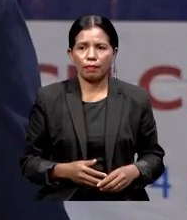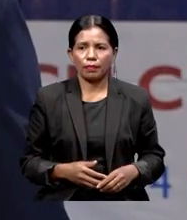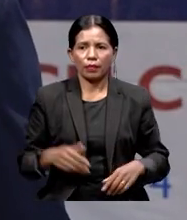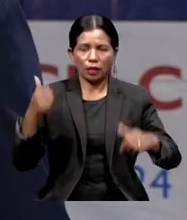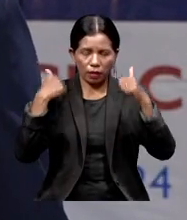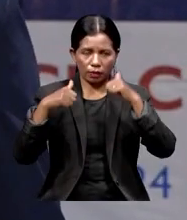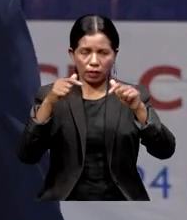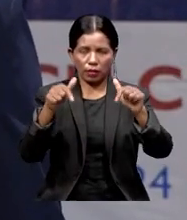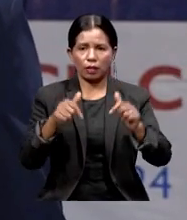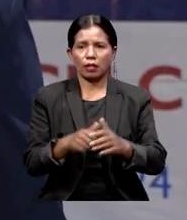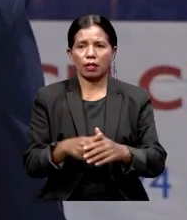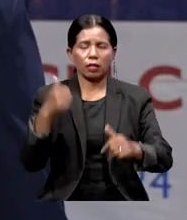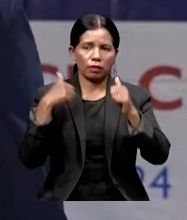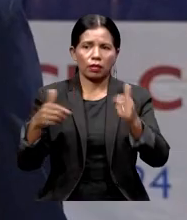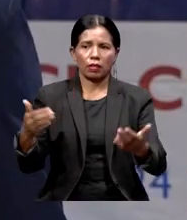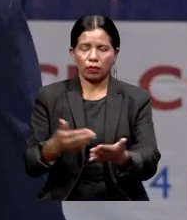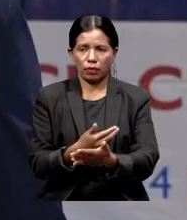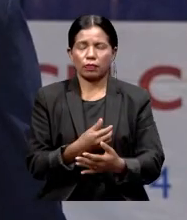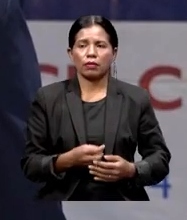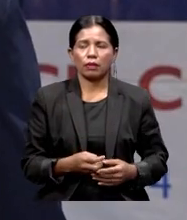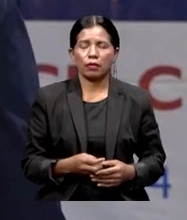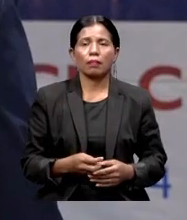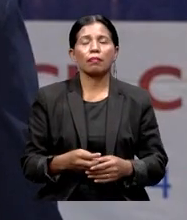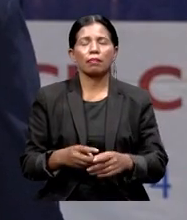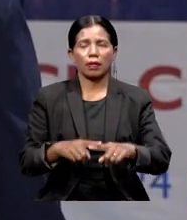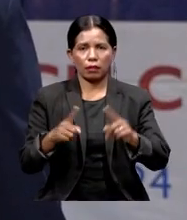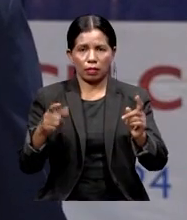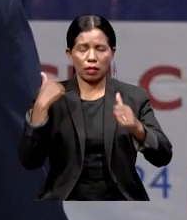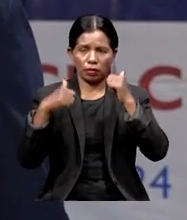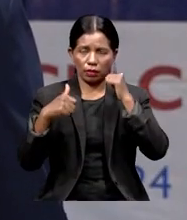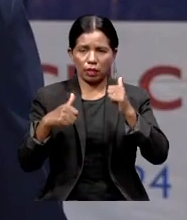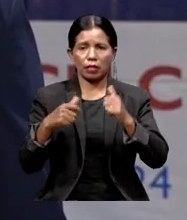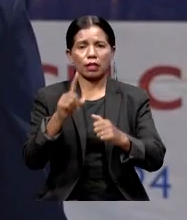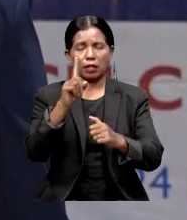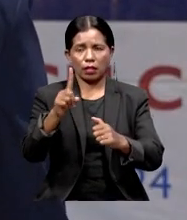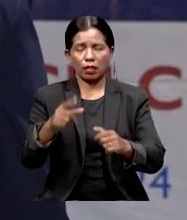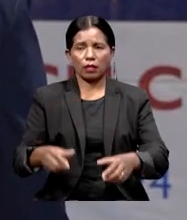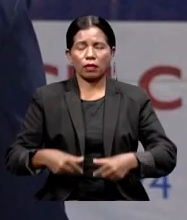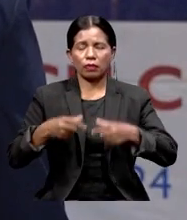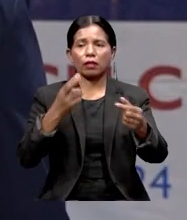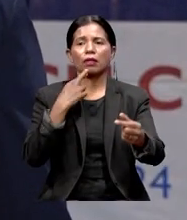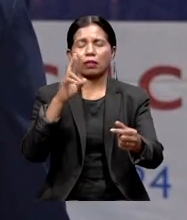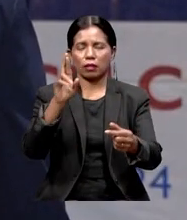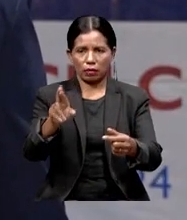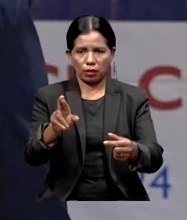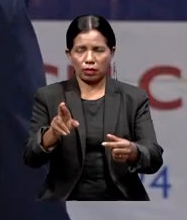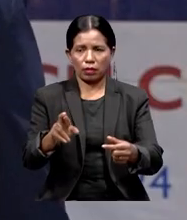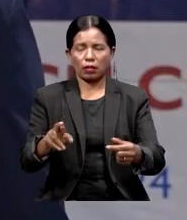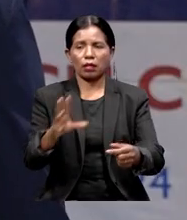Atividade de né, atividade de fone, mas bem, atividade de bem, maca, for resposta